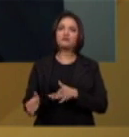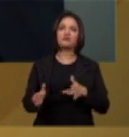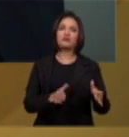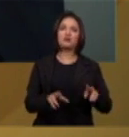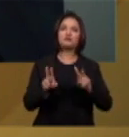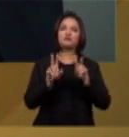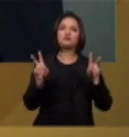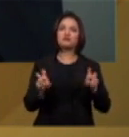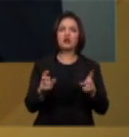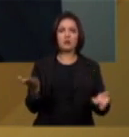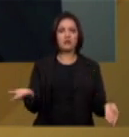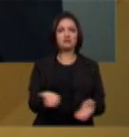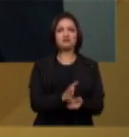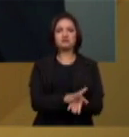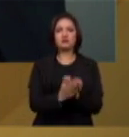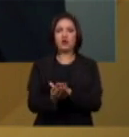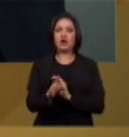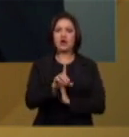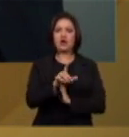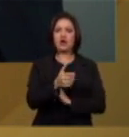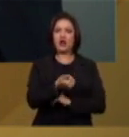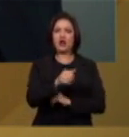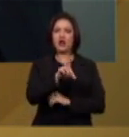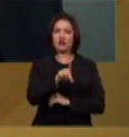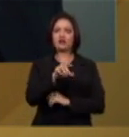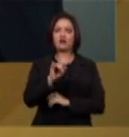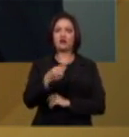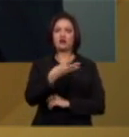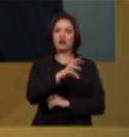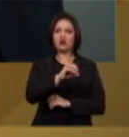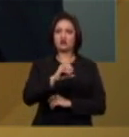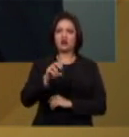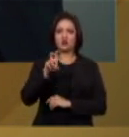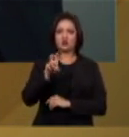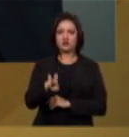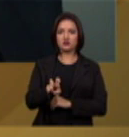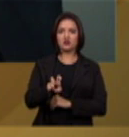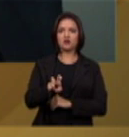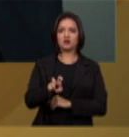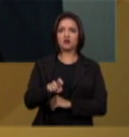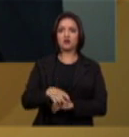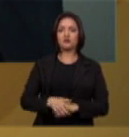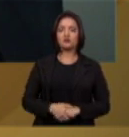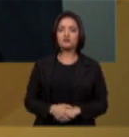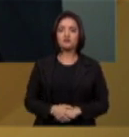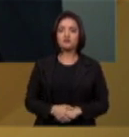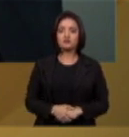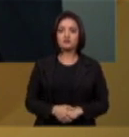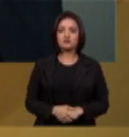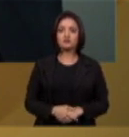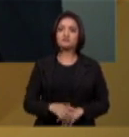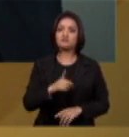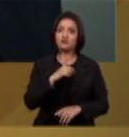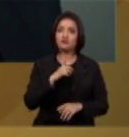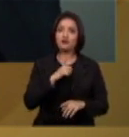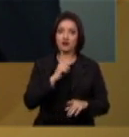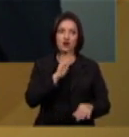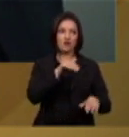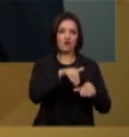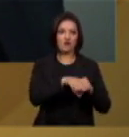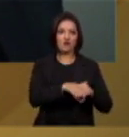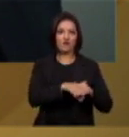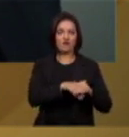de 2005, como consta do voto proferido pelo eminente ministro Ricardo Lewandowski,